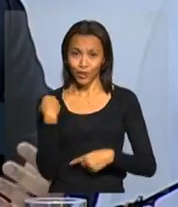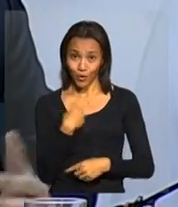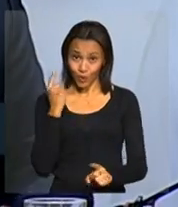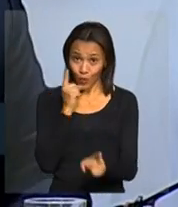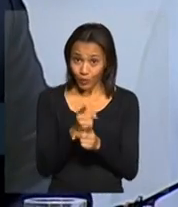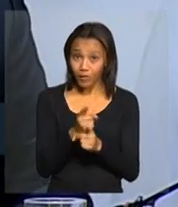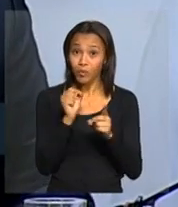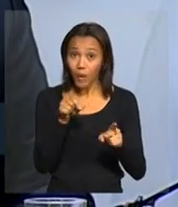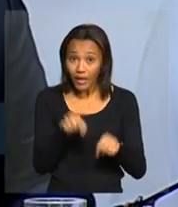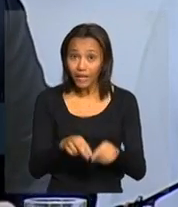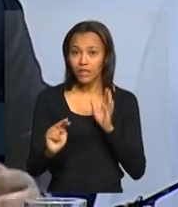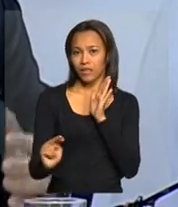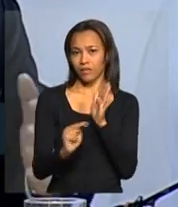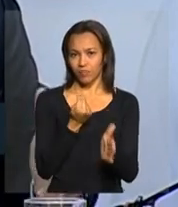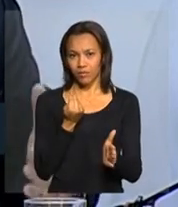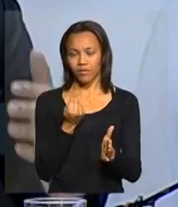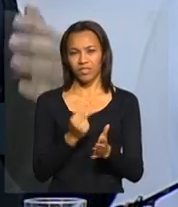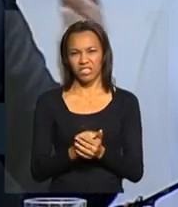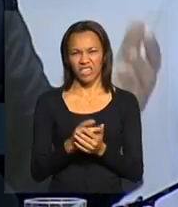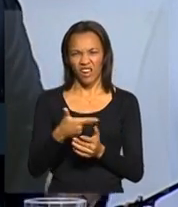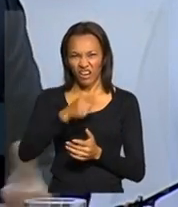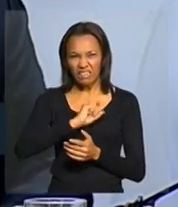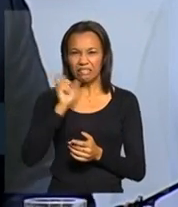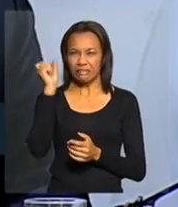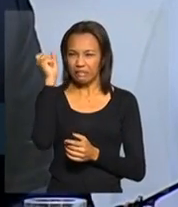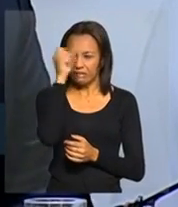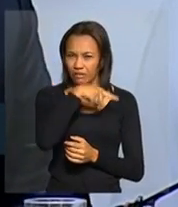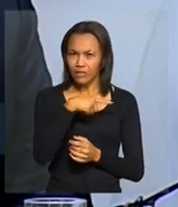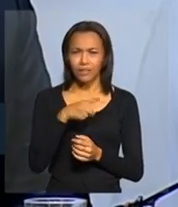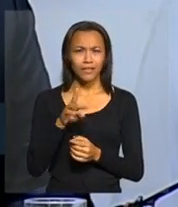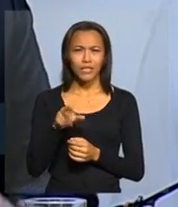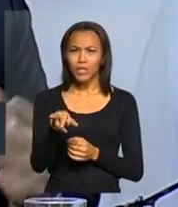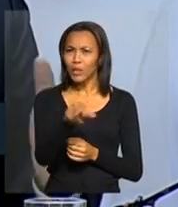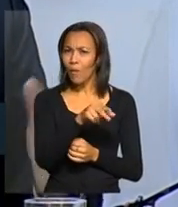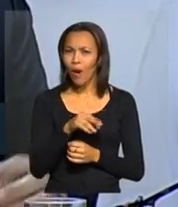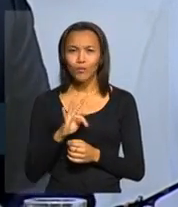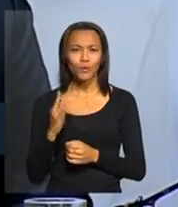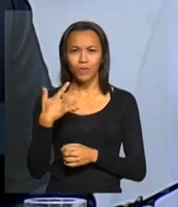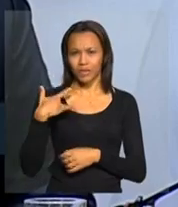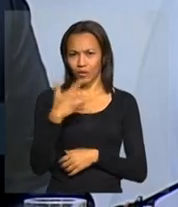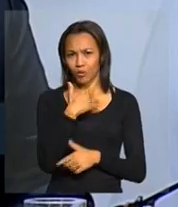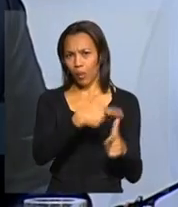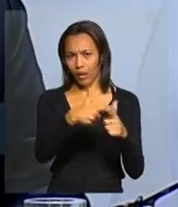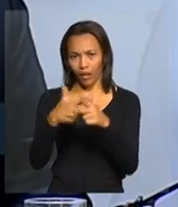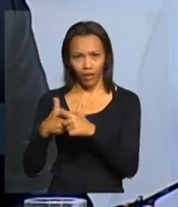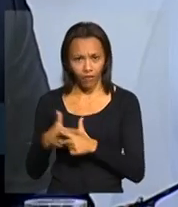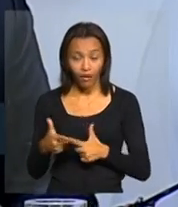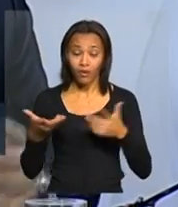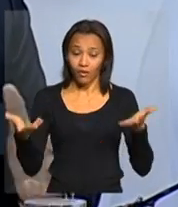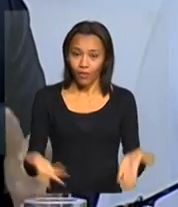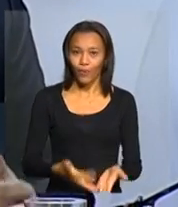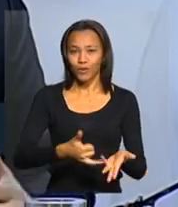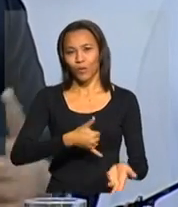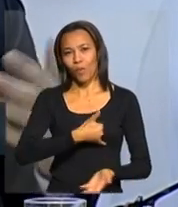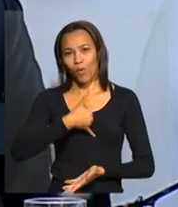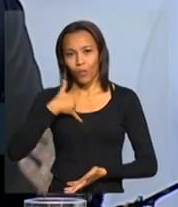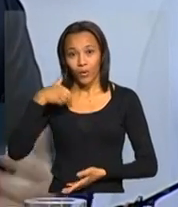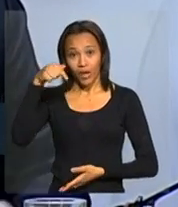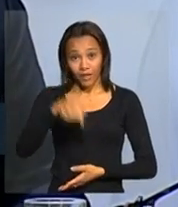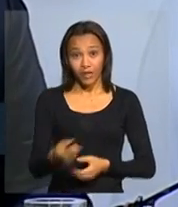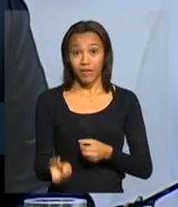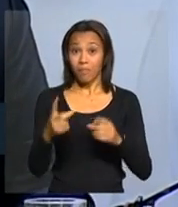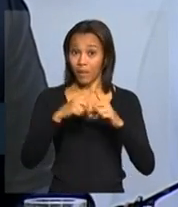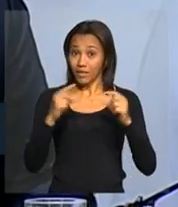encontramos o transplante aqui numa situação caótica, como toda a saúde do Distrito Federal, e hoje, com muito orgulho, o Distrito Federal voltou